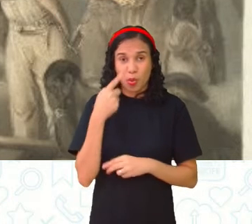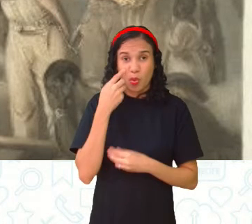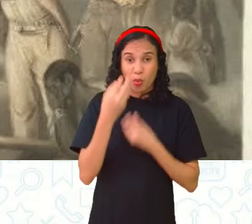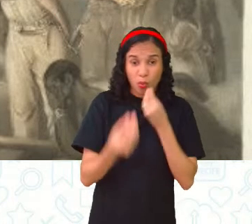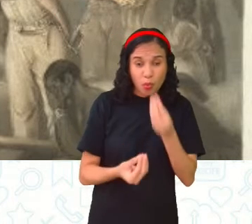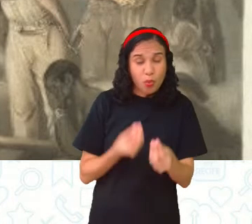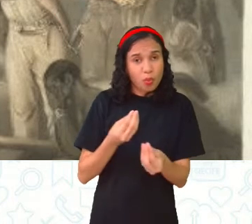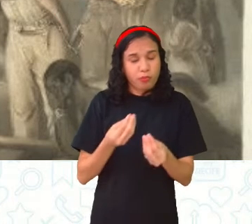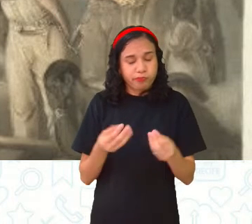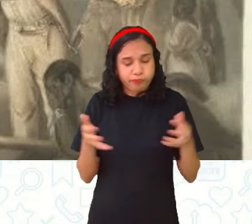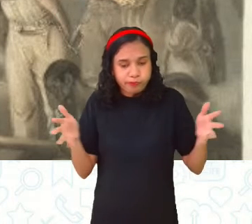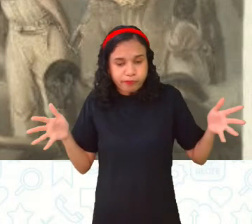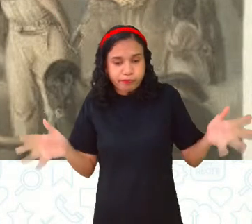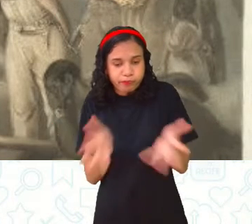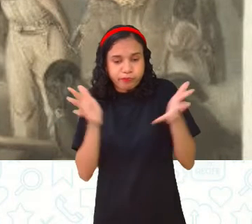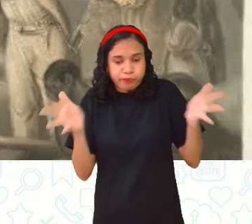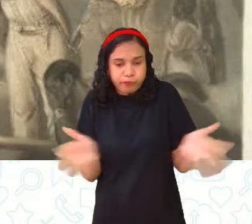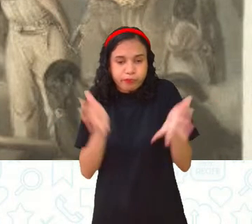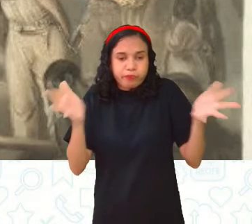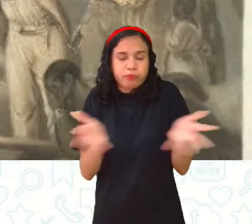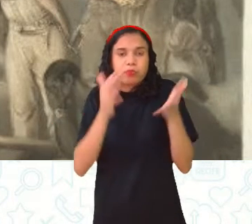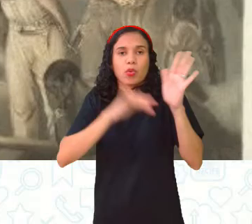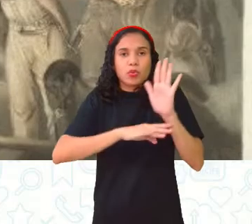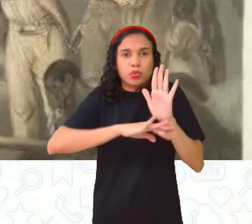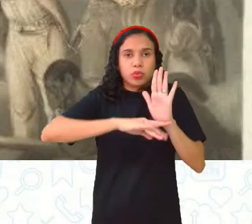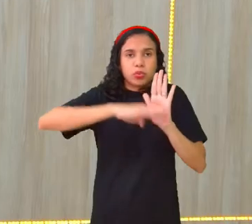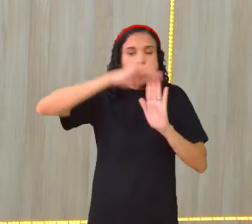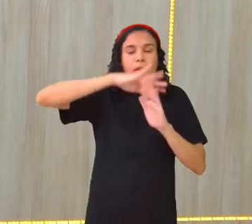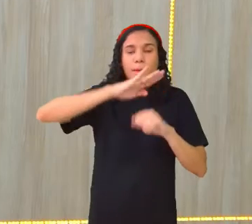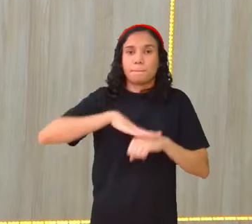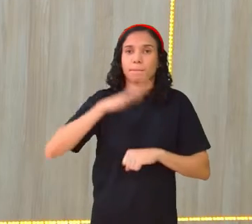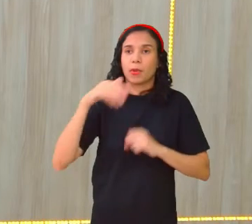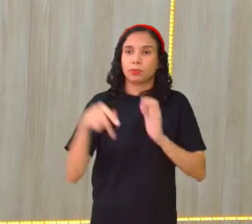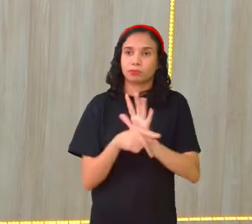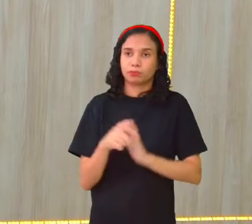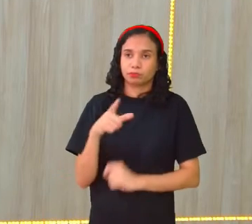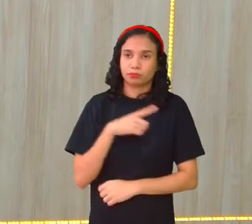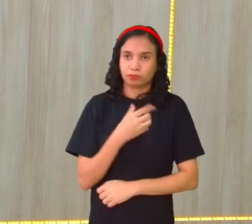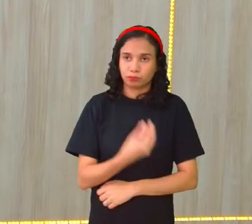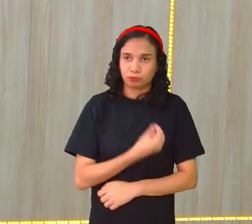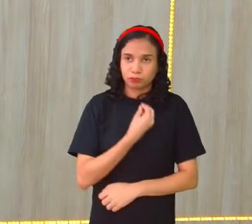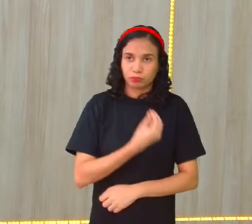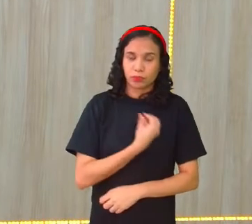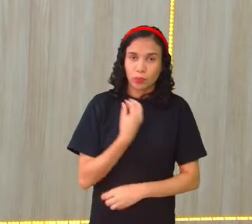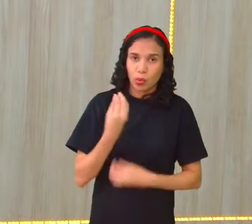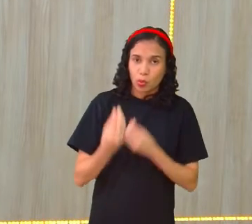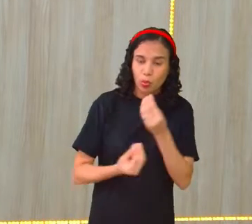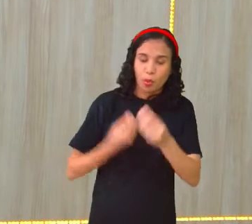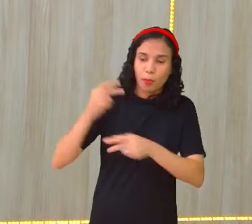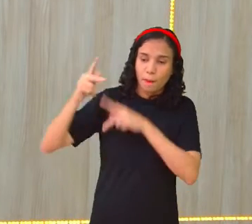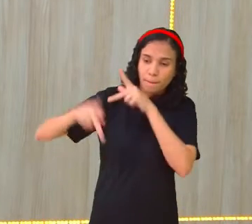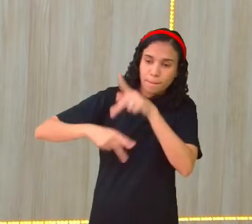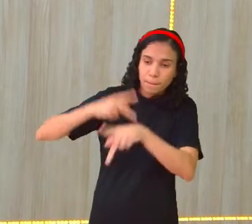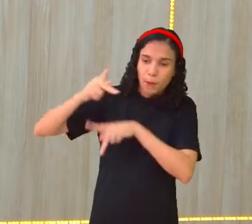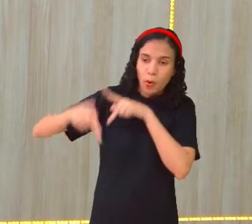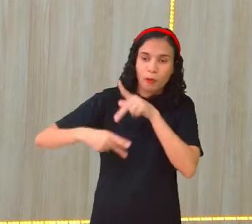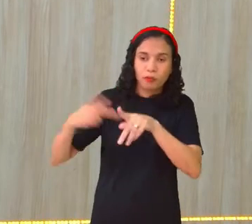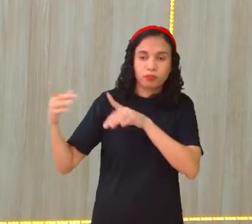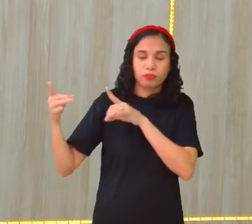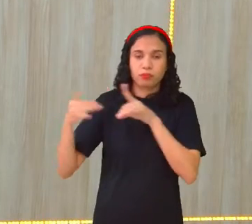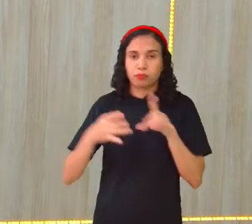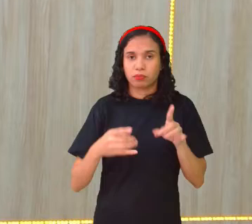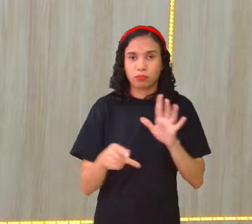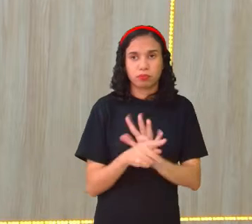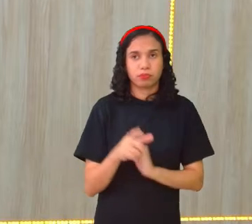se intensificou nesse período ainda mais a chegada, né, desses povos para ser